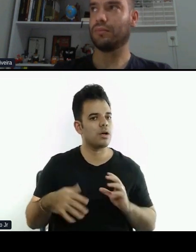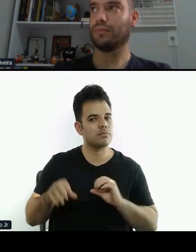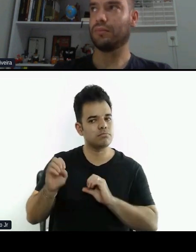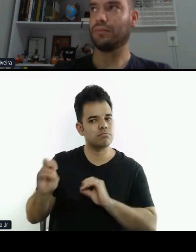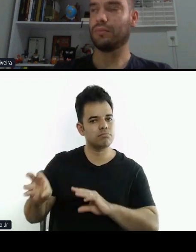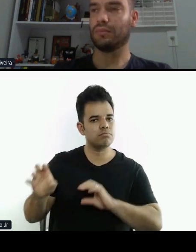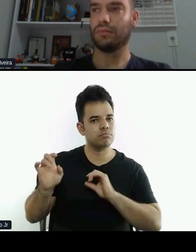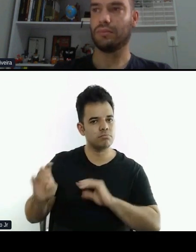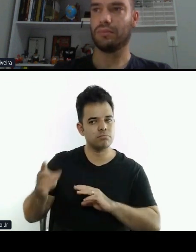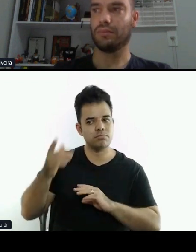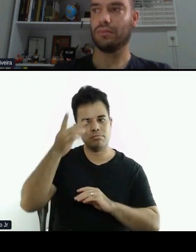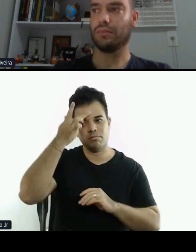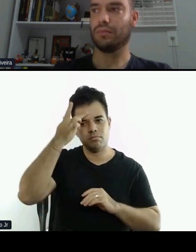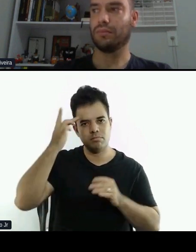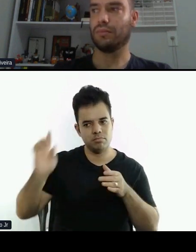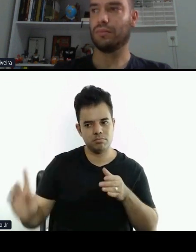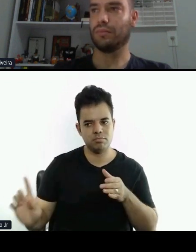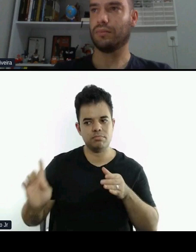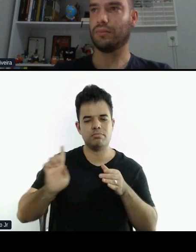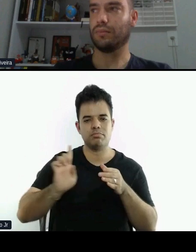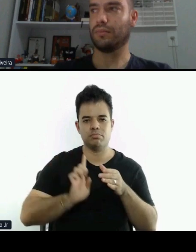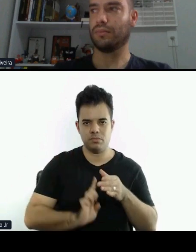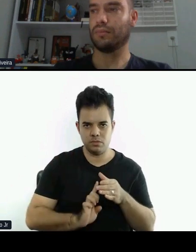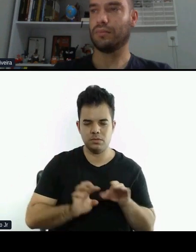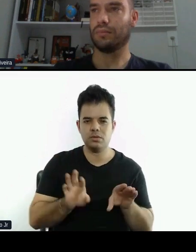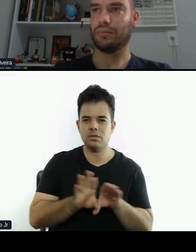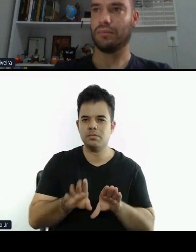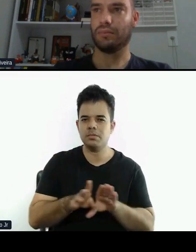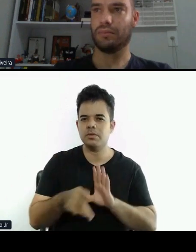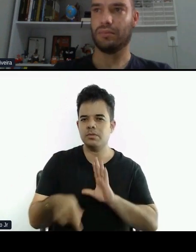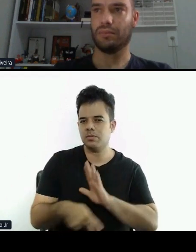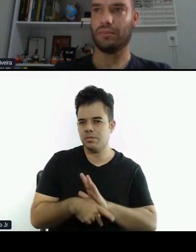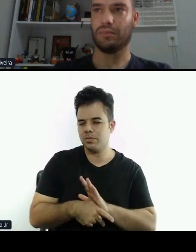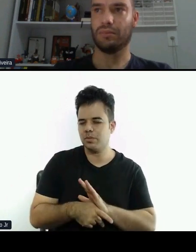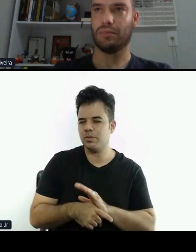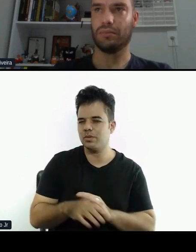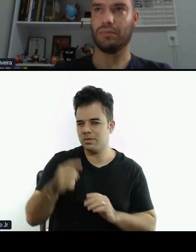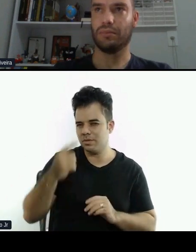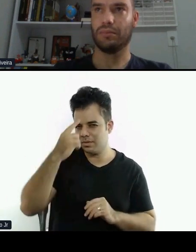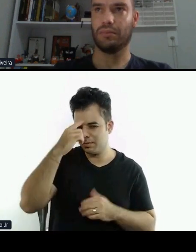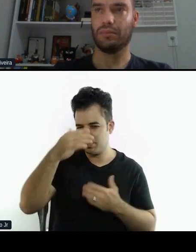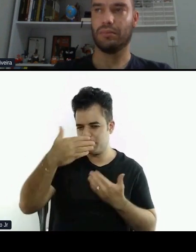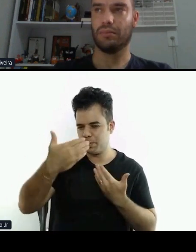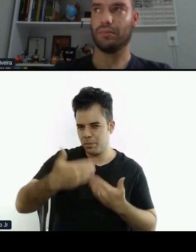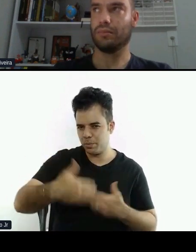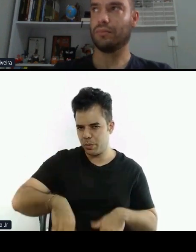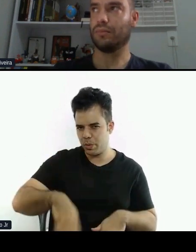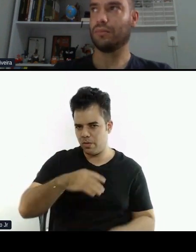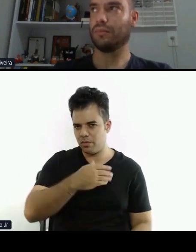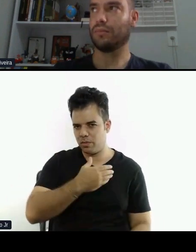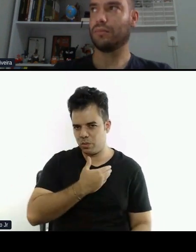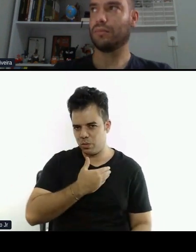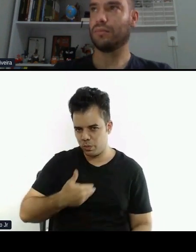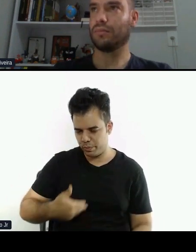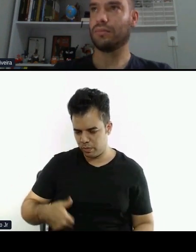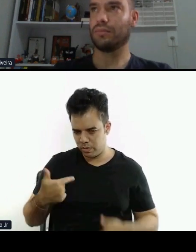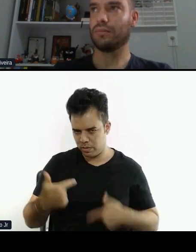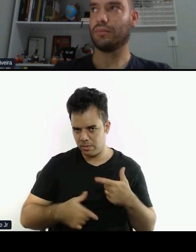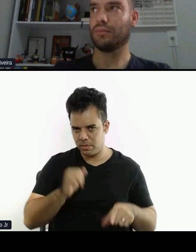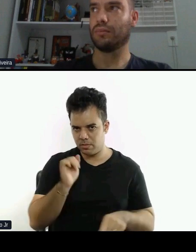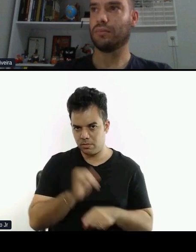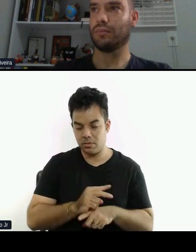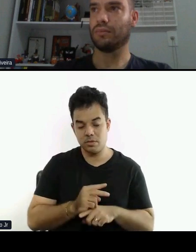essas pessoas, né? No caso do concurso público, a lei garante, né, que uma quantidade X de